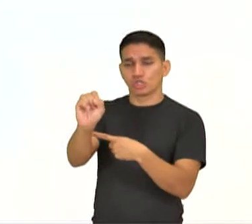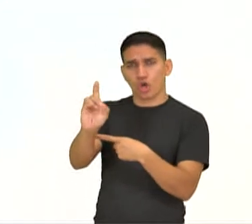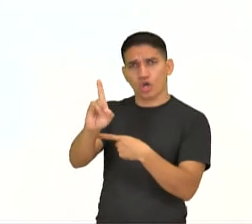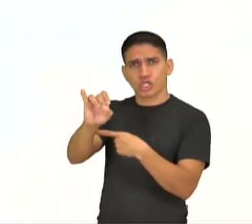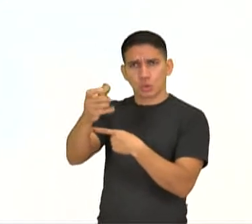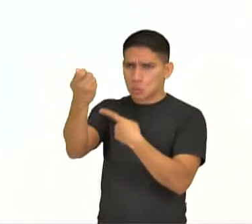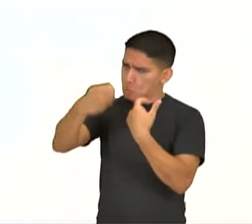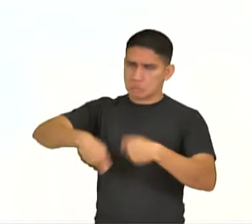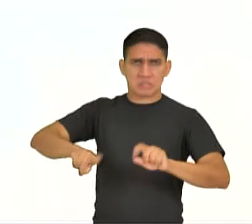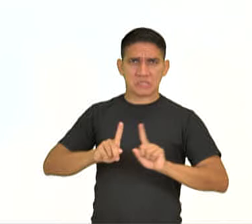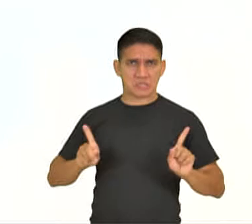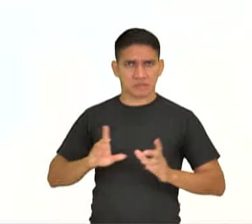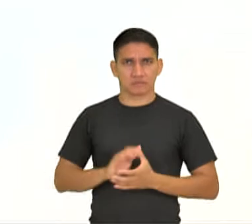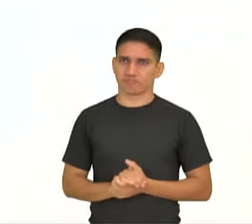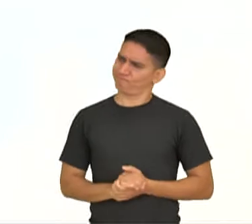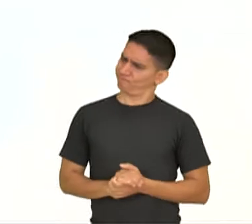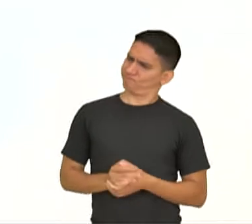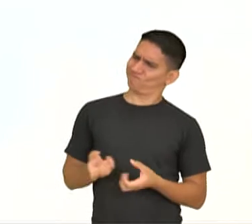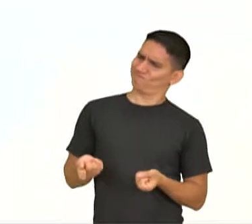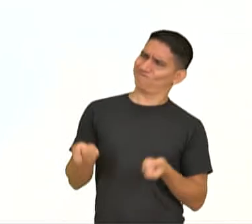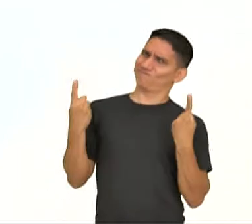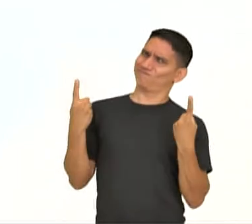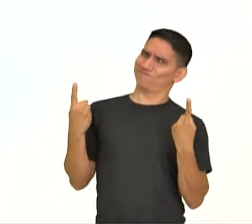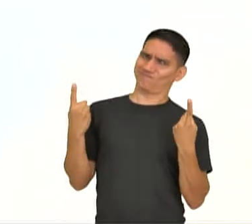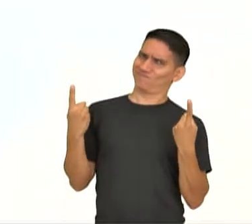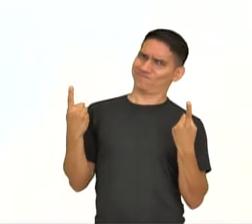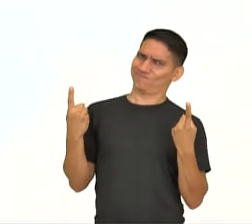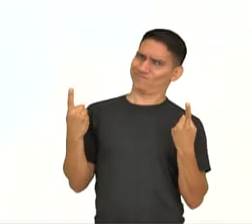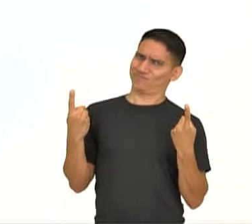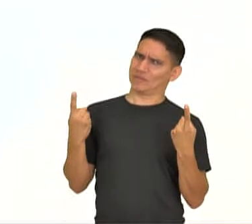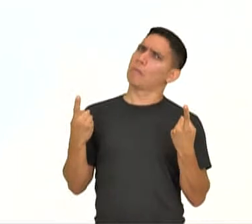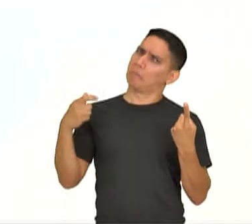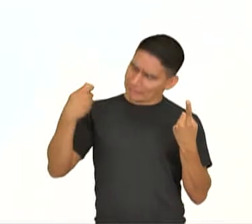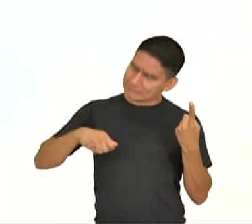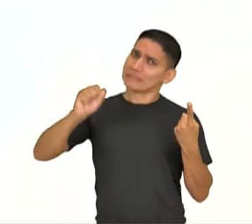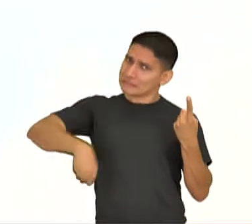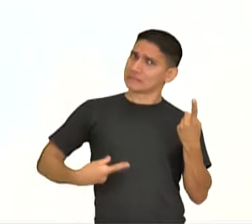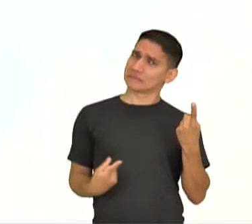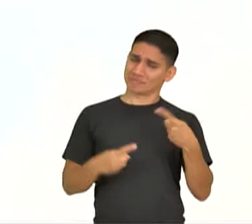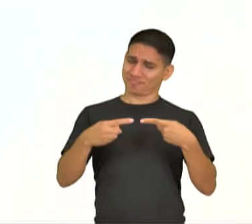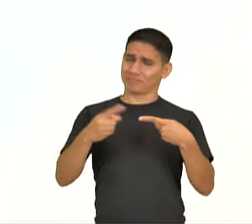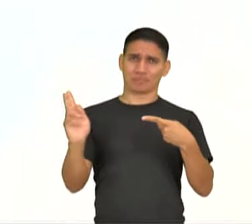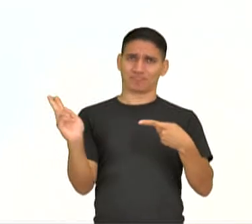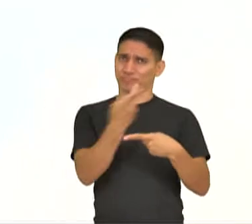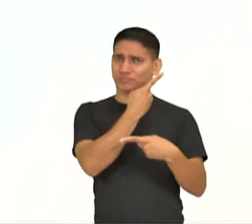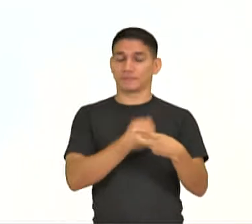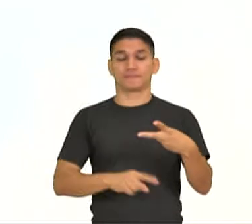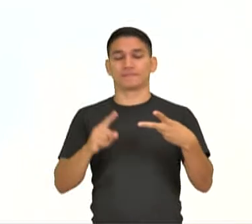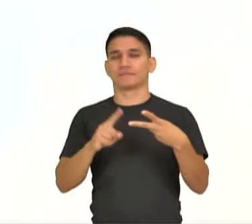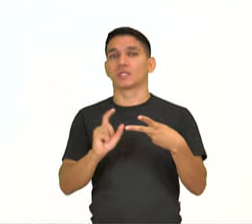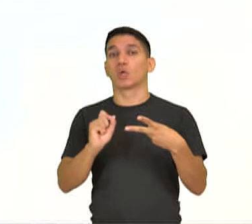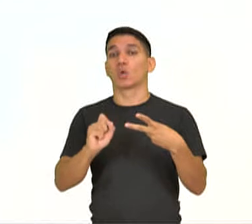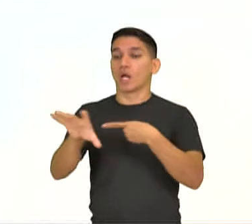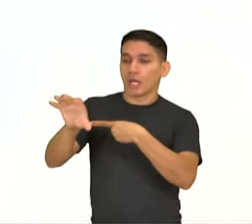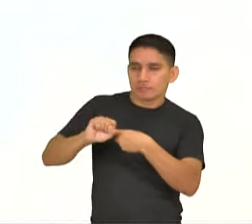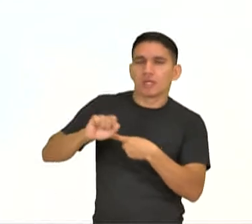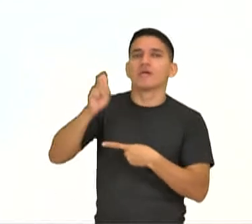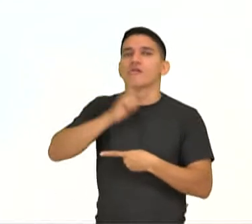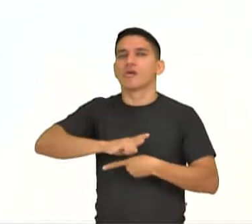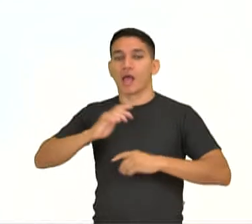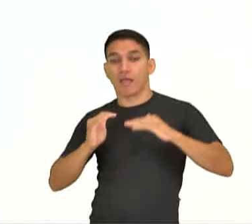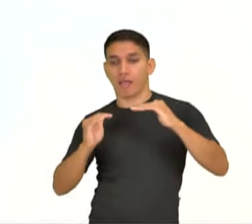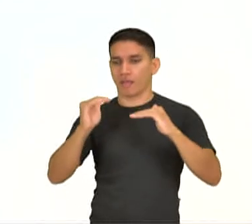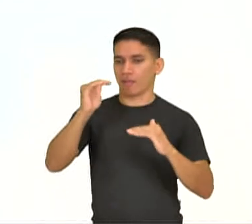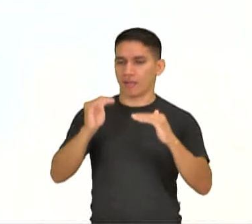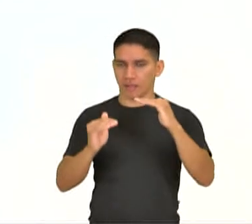necessário? Já vimos que ele é bem necessário, né? O mineral ainda garante o equilíbrio dos fluidos e do